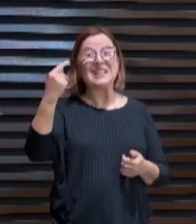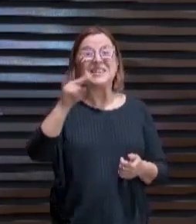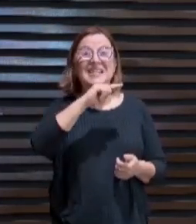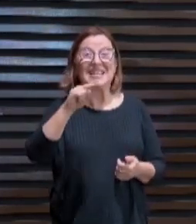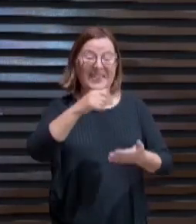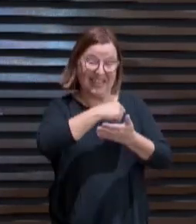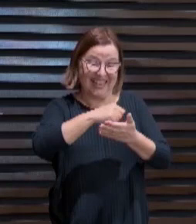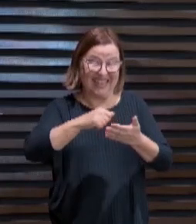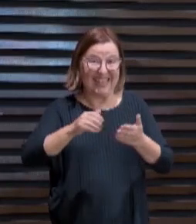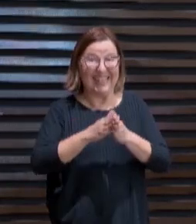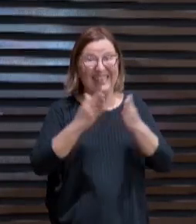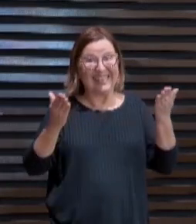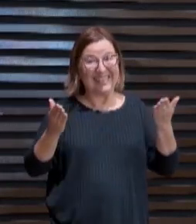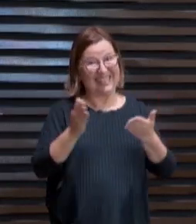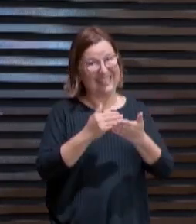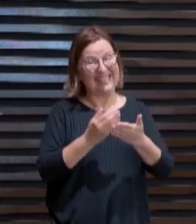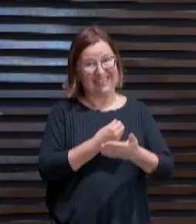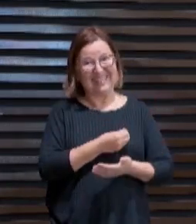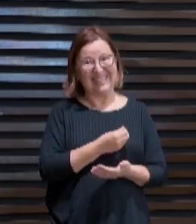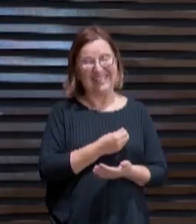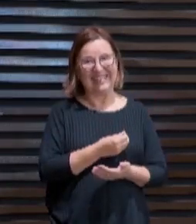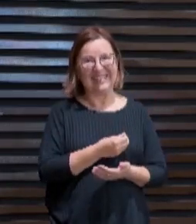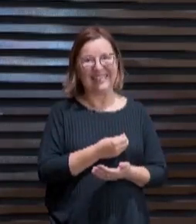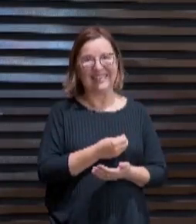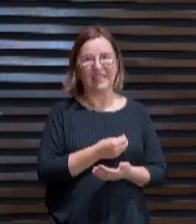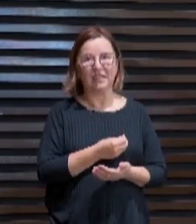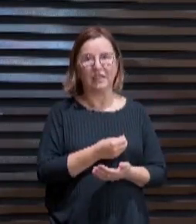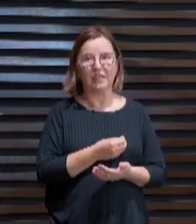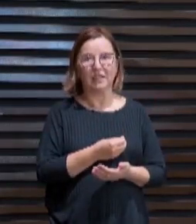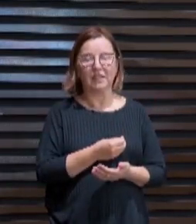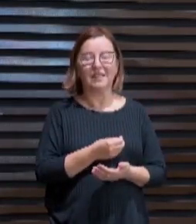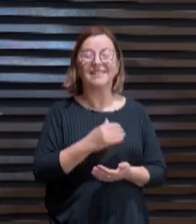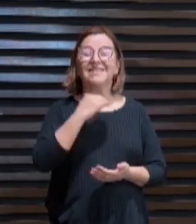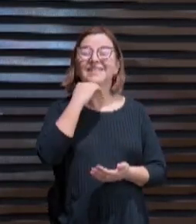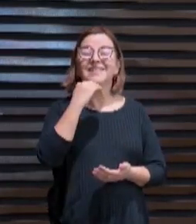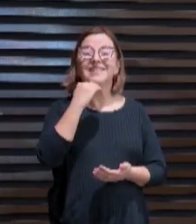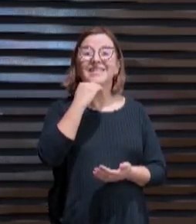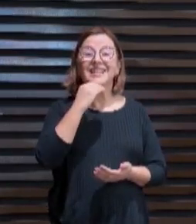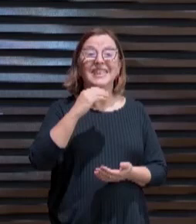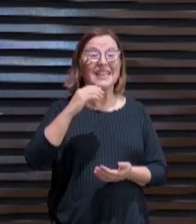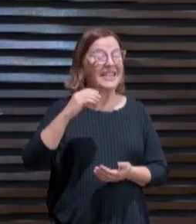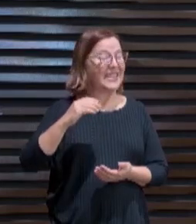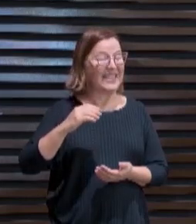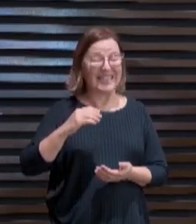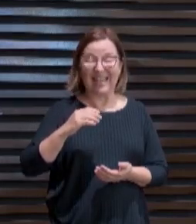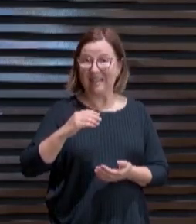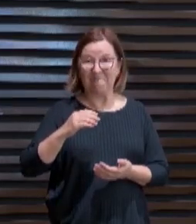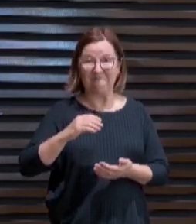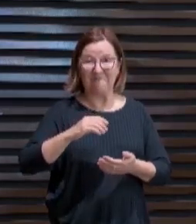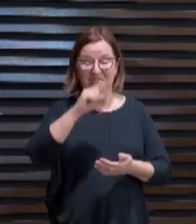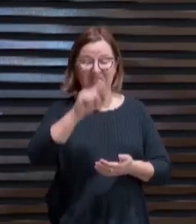vida, e sabe quem é que pode apagar? Jamais será apagado. Nem tribulação, nem